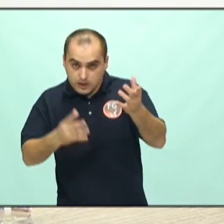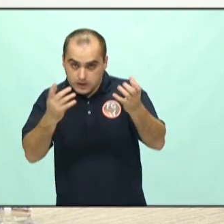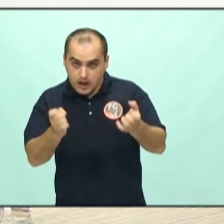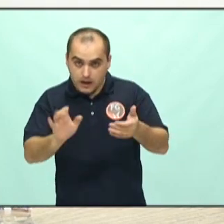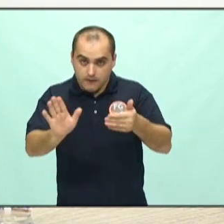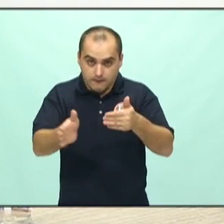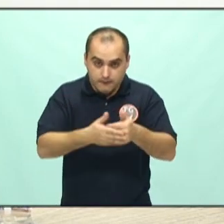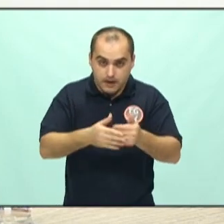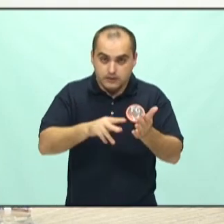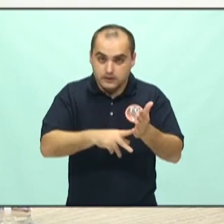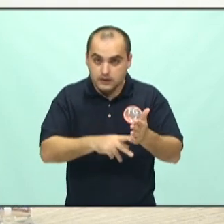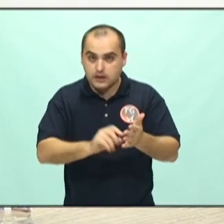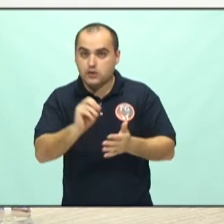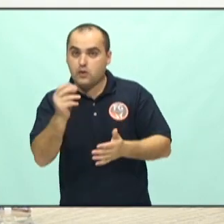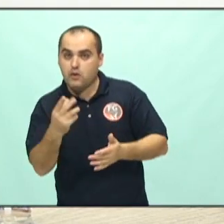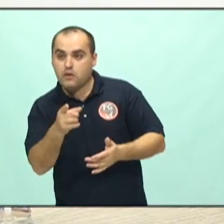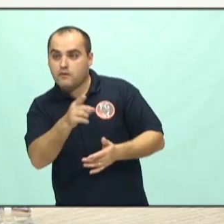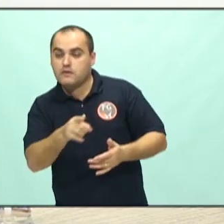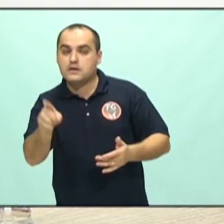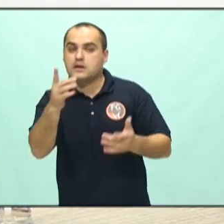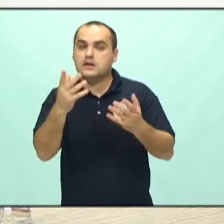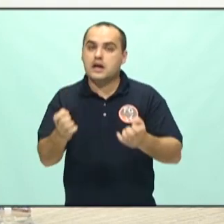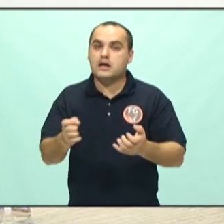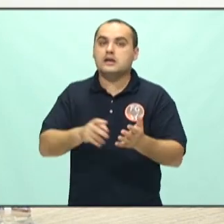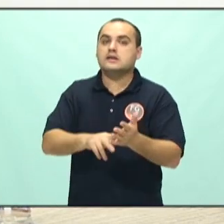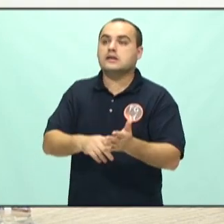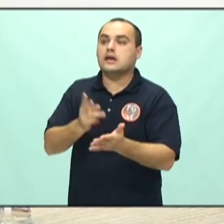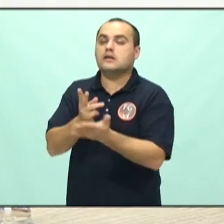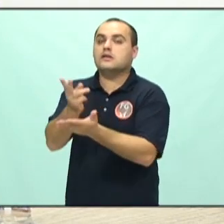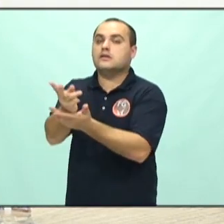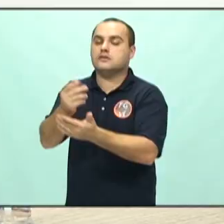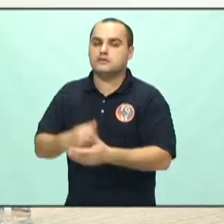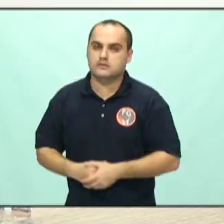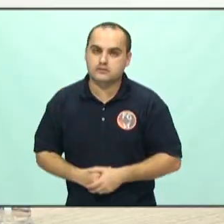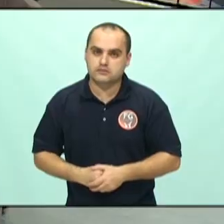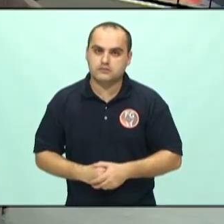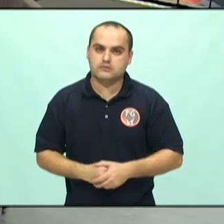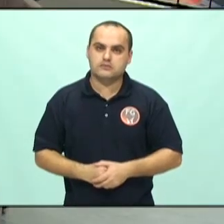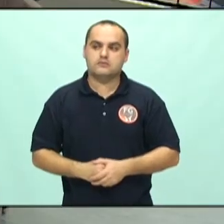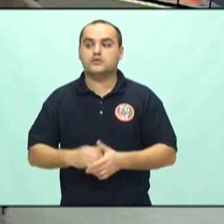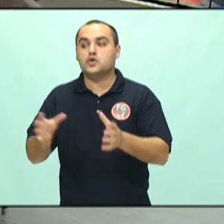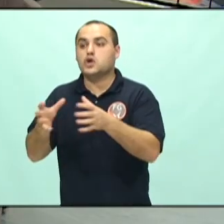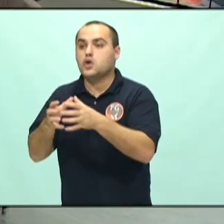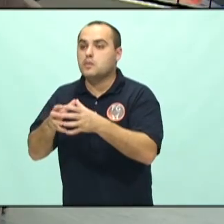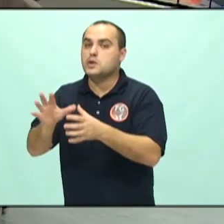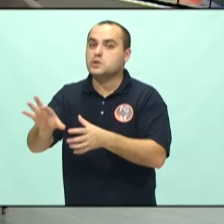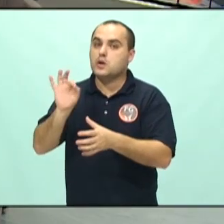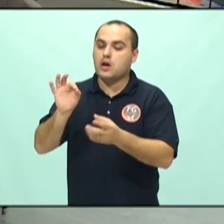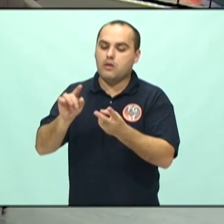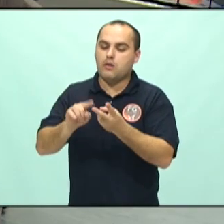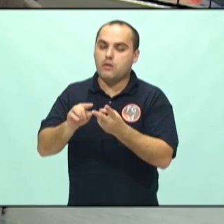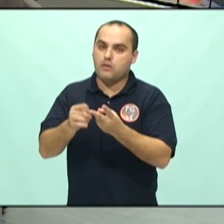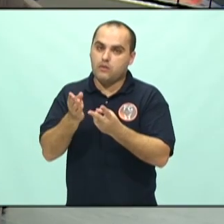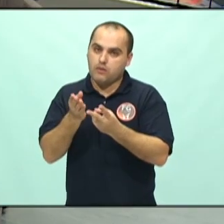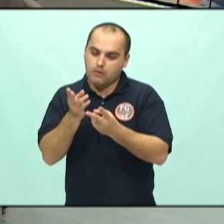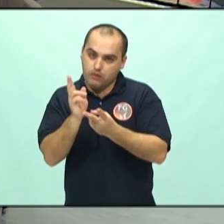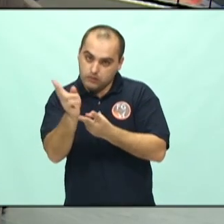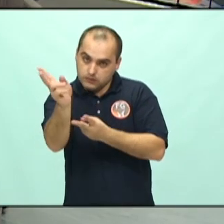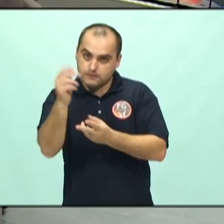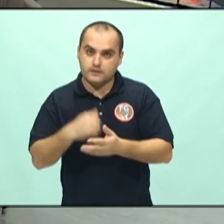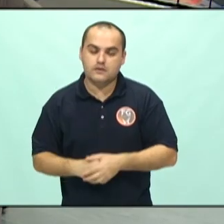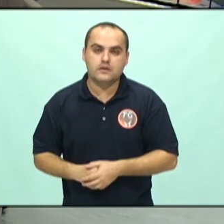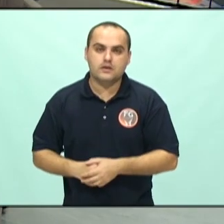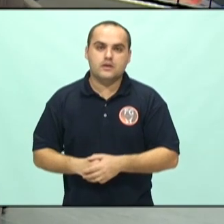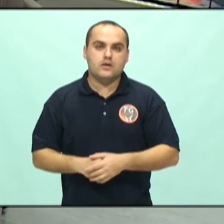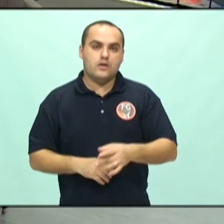feche o sindicato ou vocês querem que o sindicato continue? A categoria optou por continuar. E nós apresentamos 2 propostas, ou um